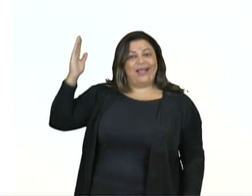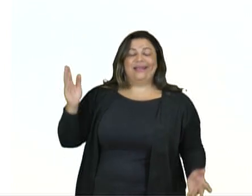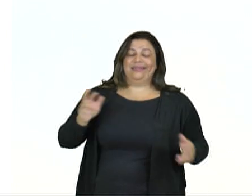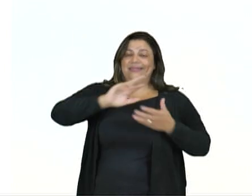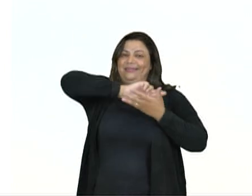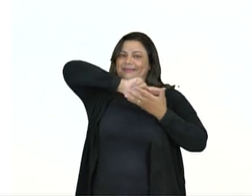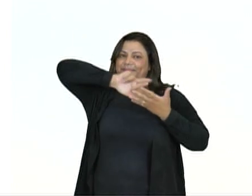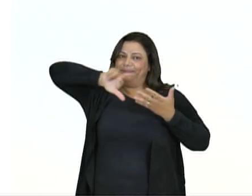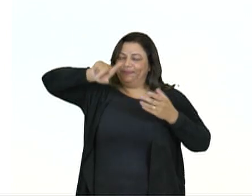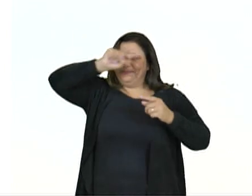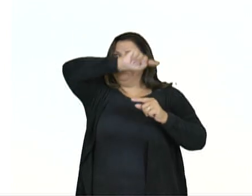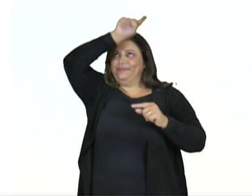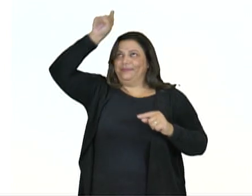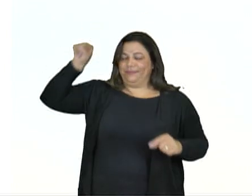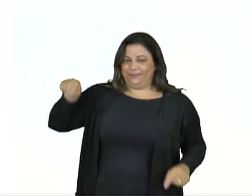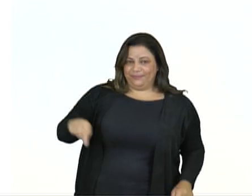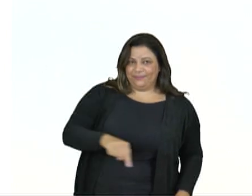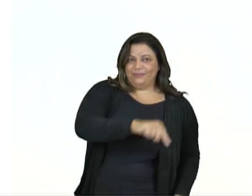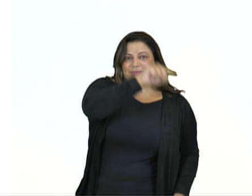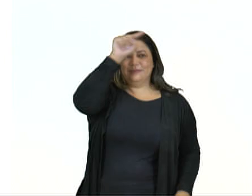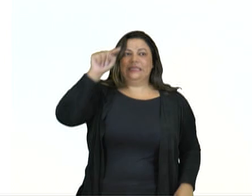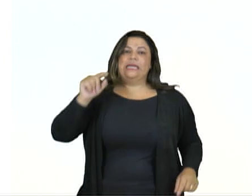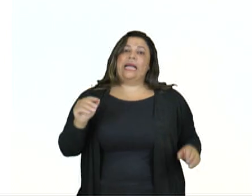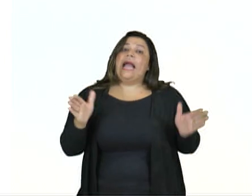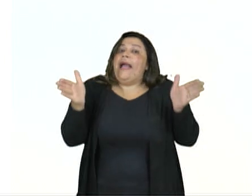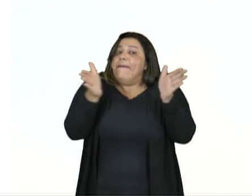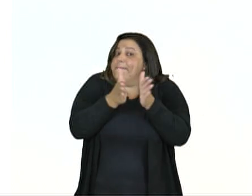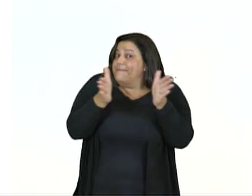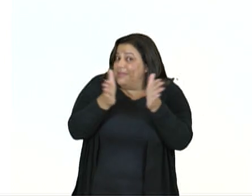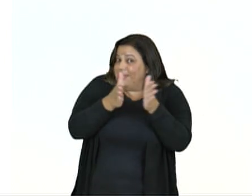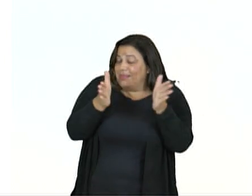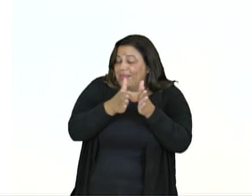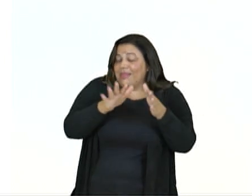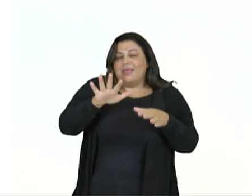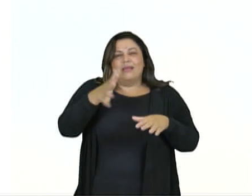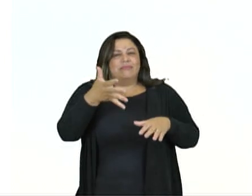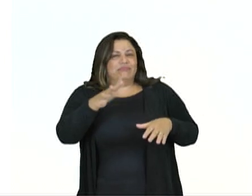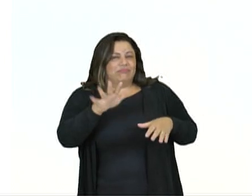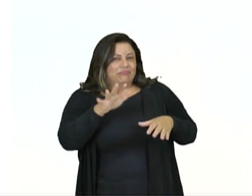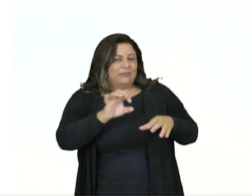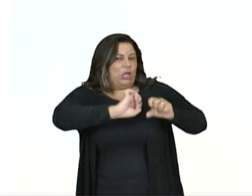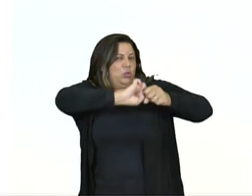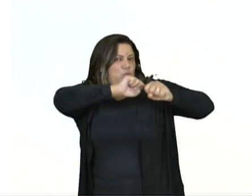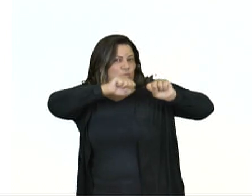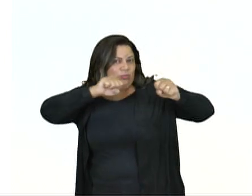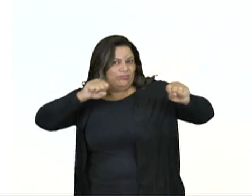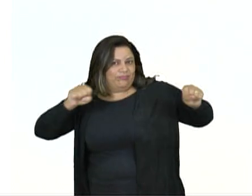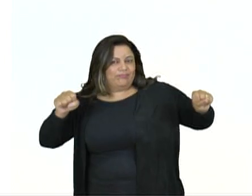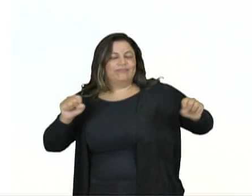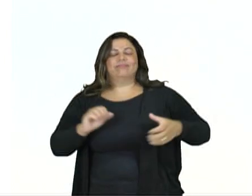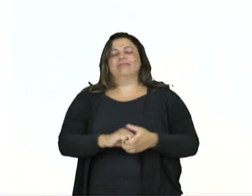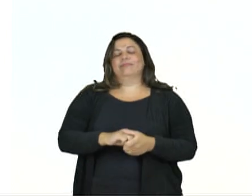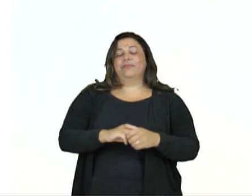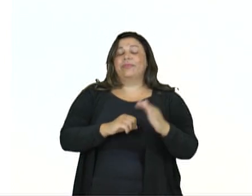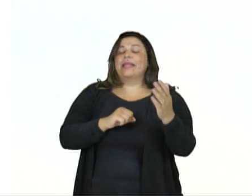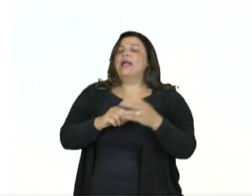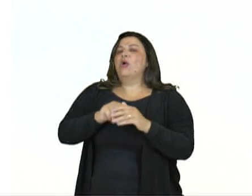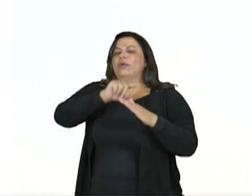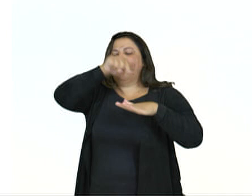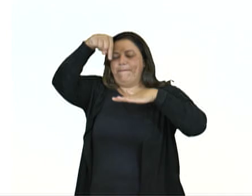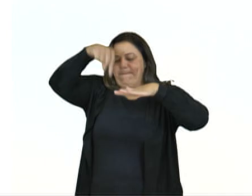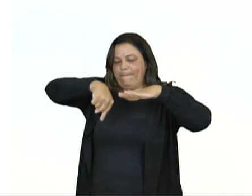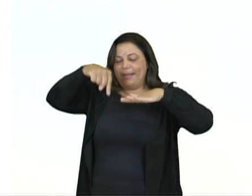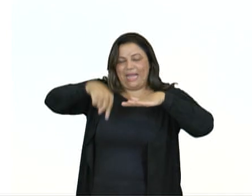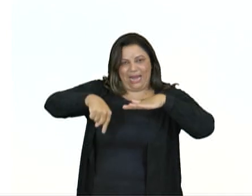As dimensões: pequeno, médio e grande. Os níveis: baixo, médio